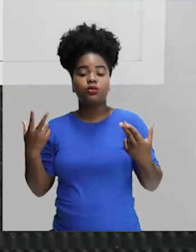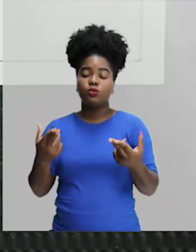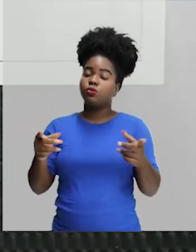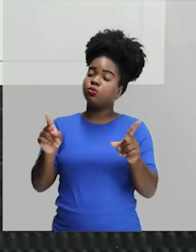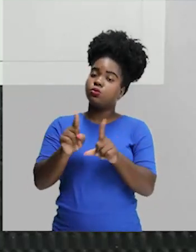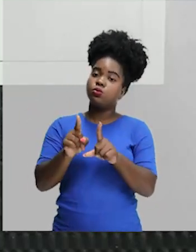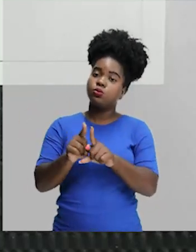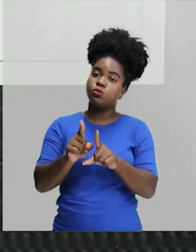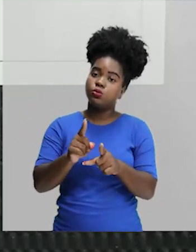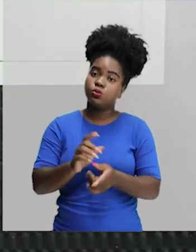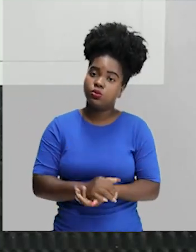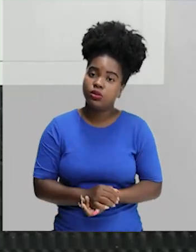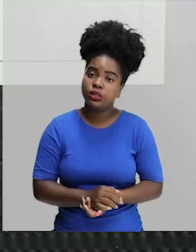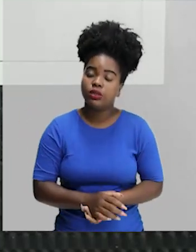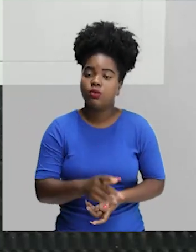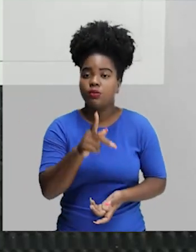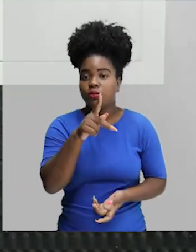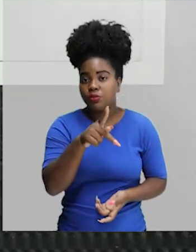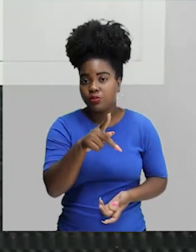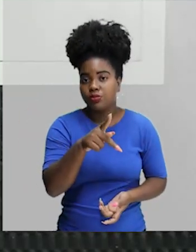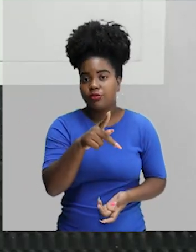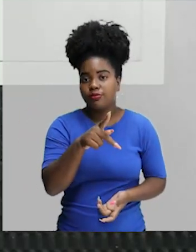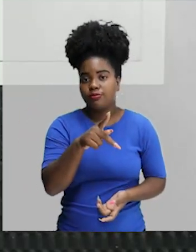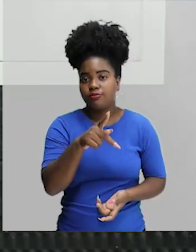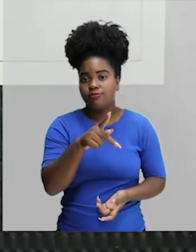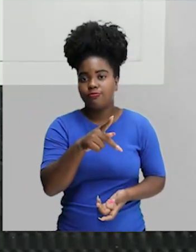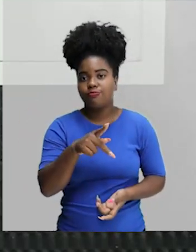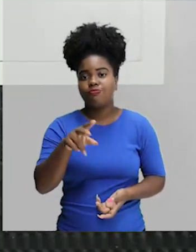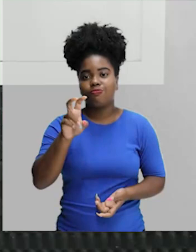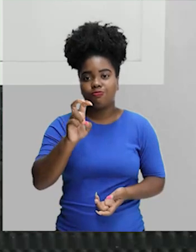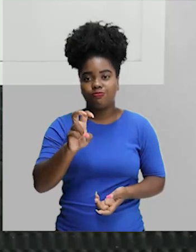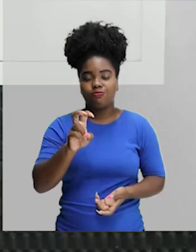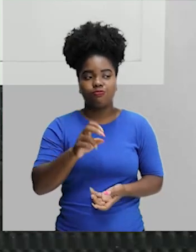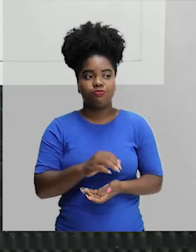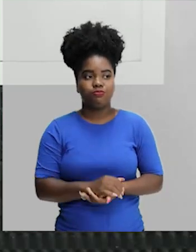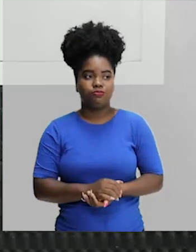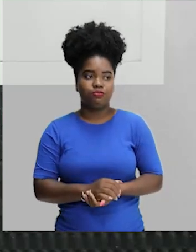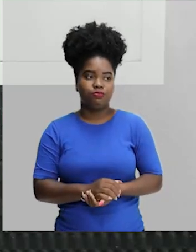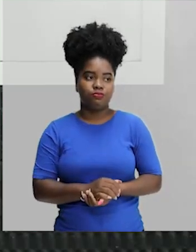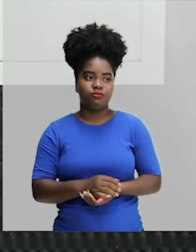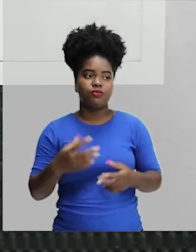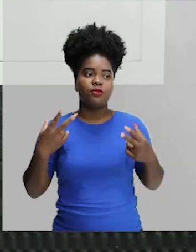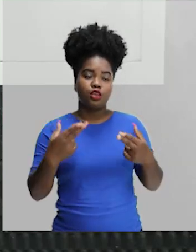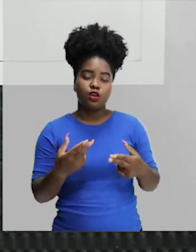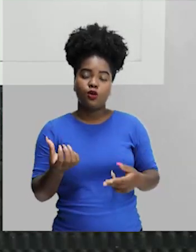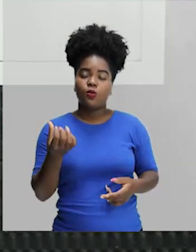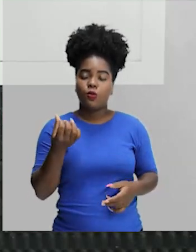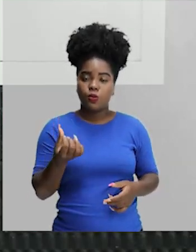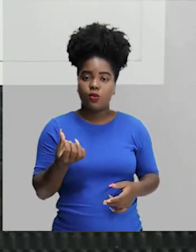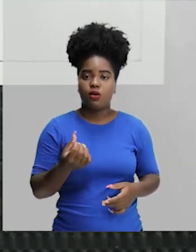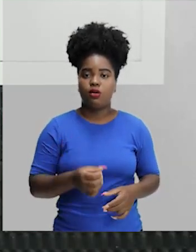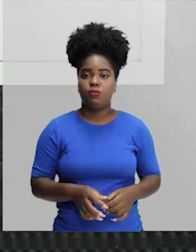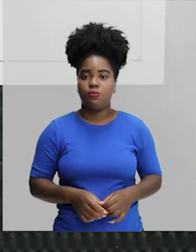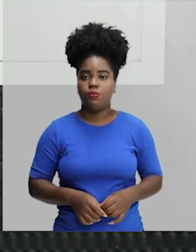coisa dizer que o meu P, 5, é igual a 6.